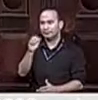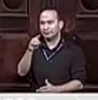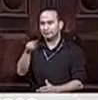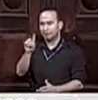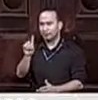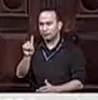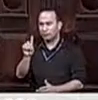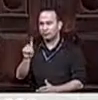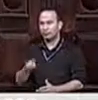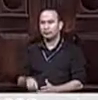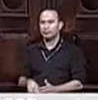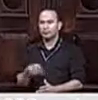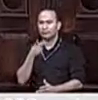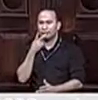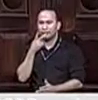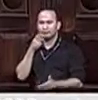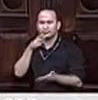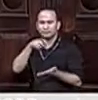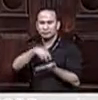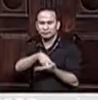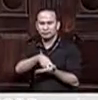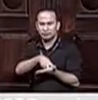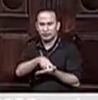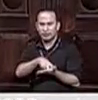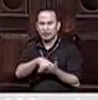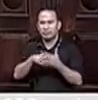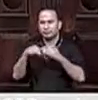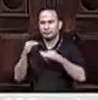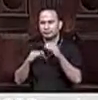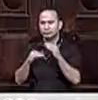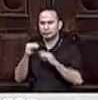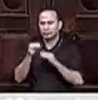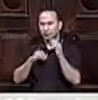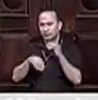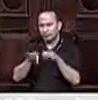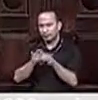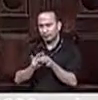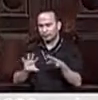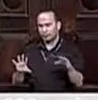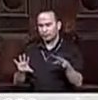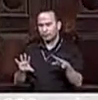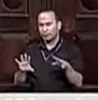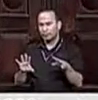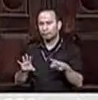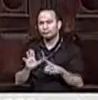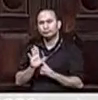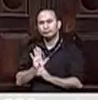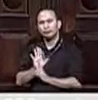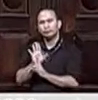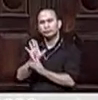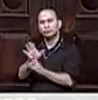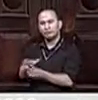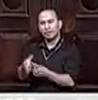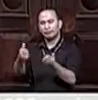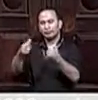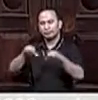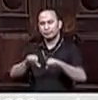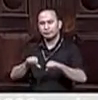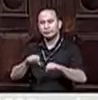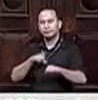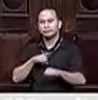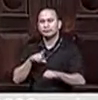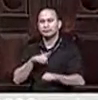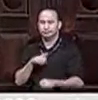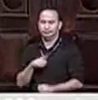estratégica punir o funcionalismo público para justificar a crise que ele está